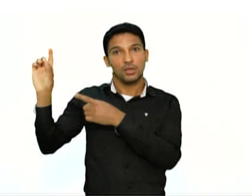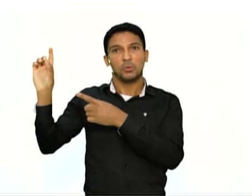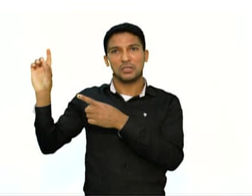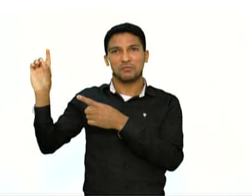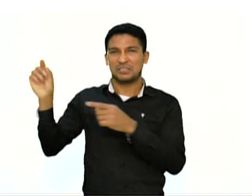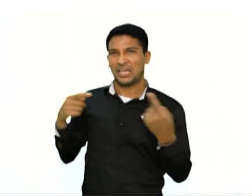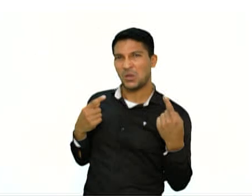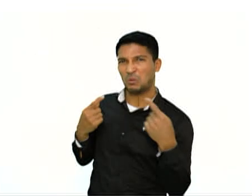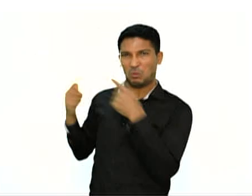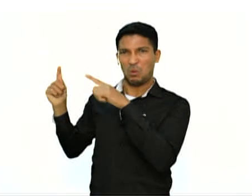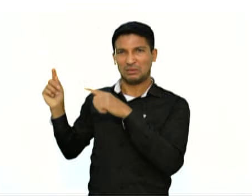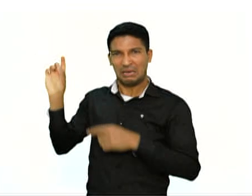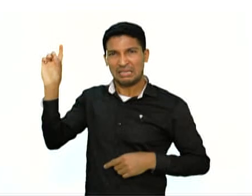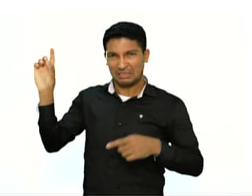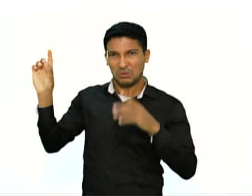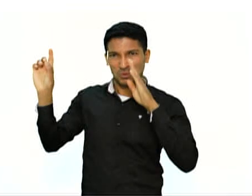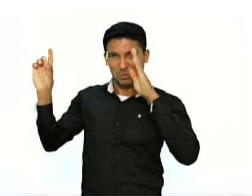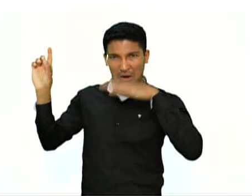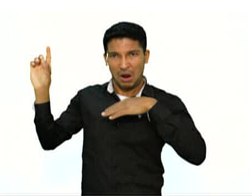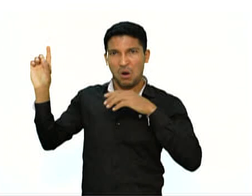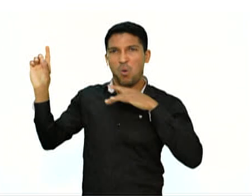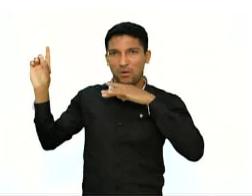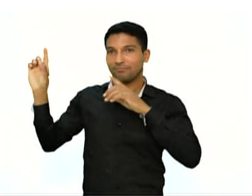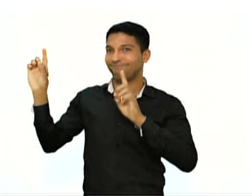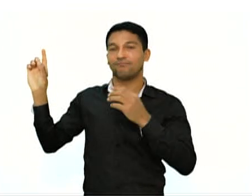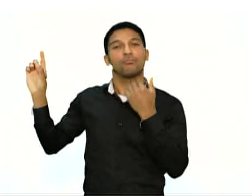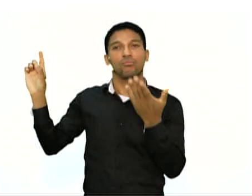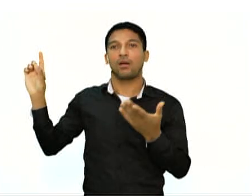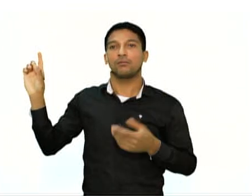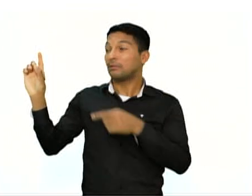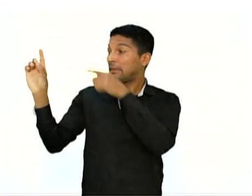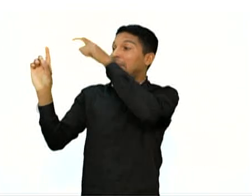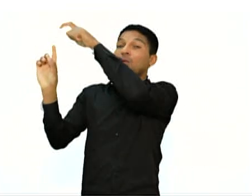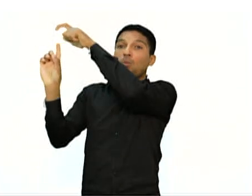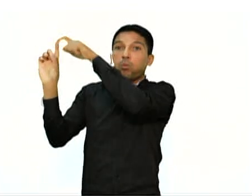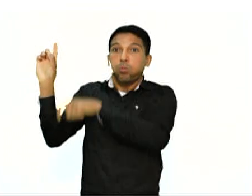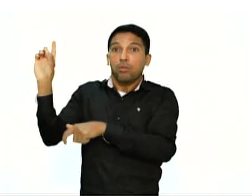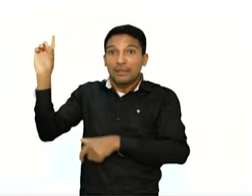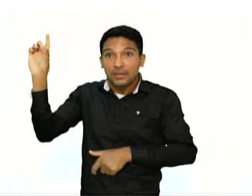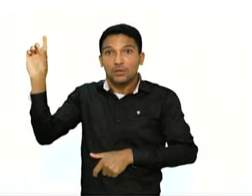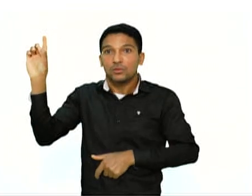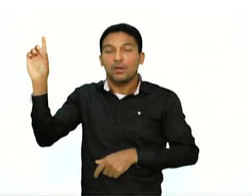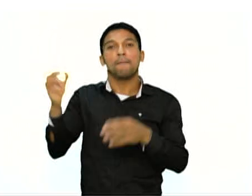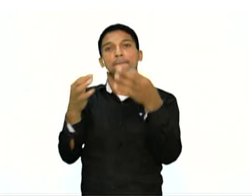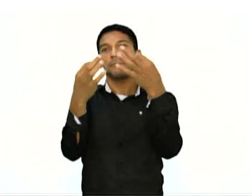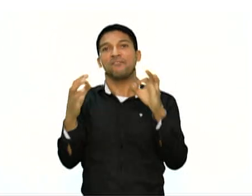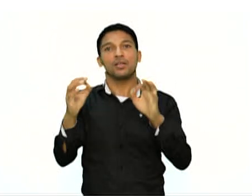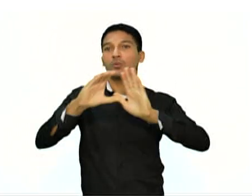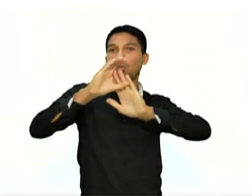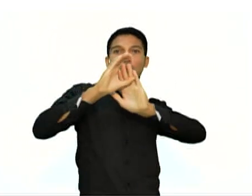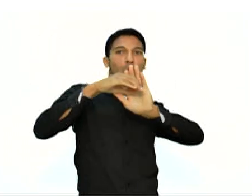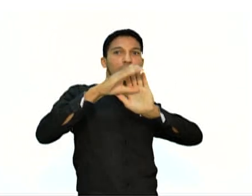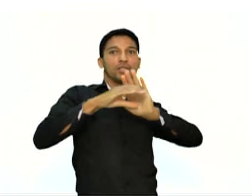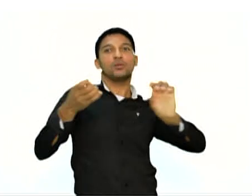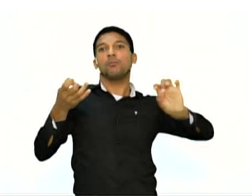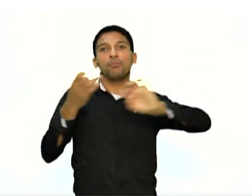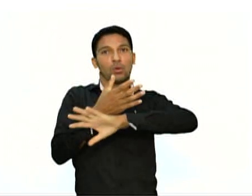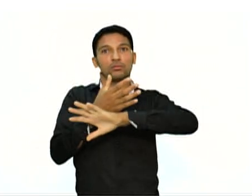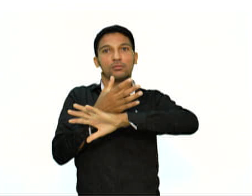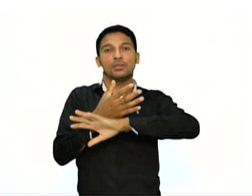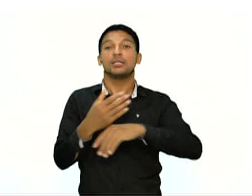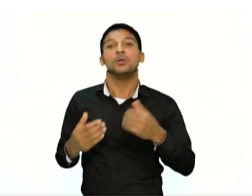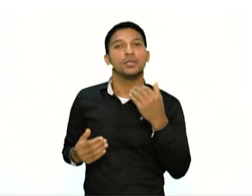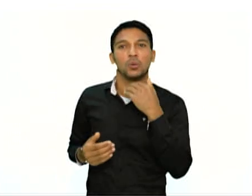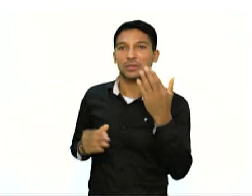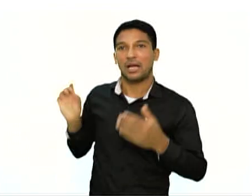Deus um ser ruim. Então, estudante, eu não posso, tendo um conceito de Deus perfeito, afirmar que ele seja um